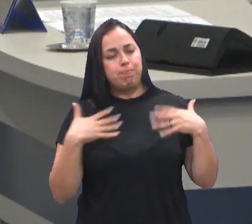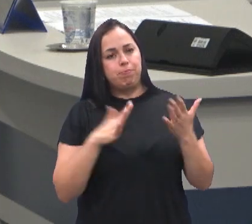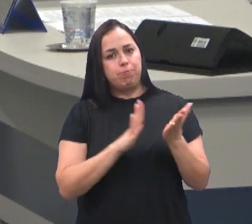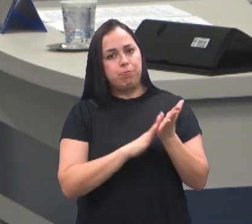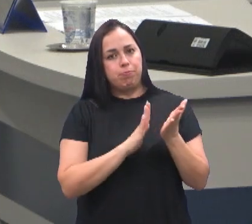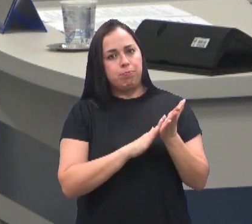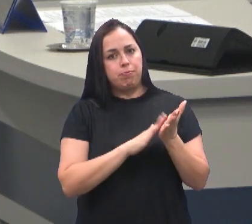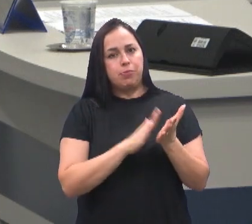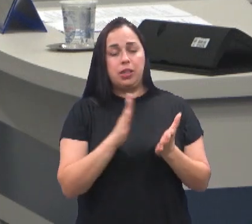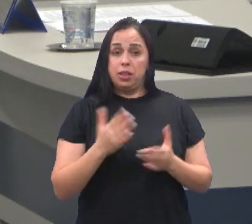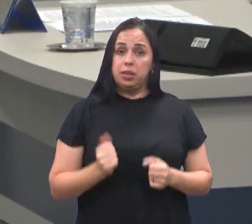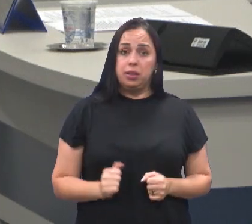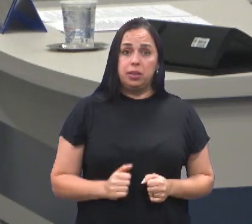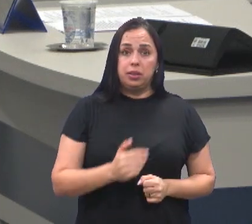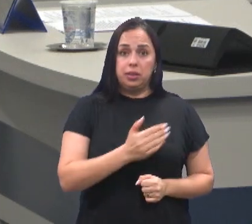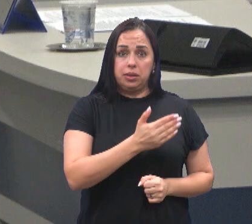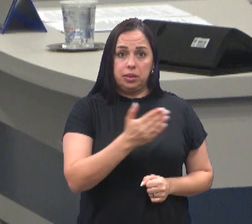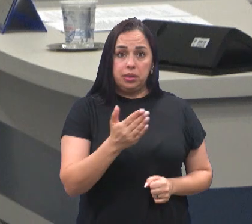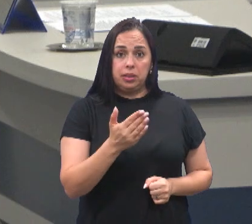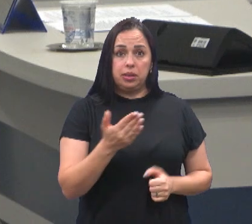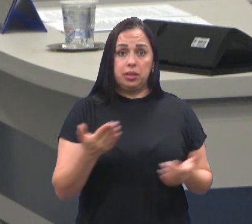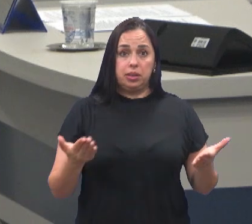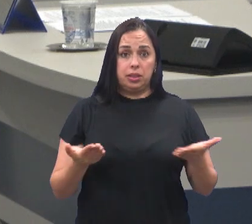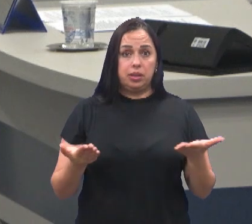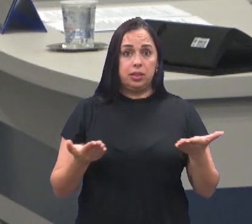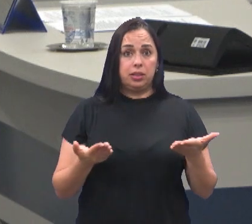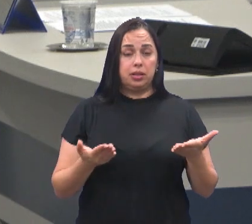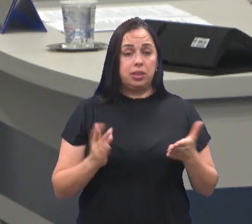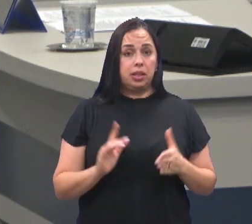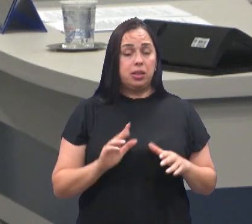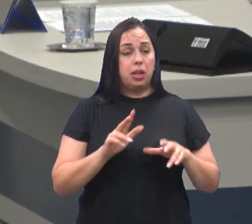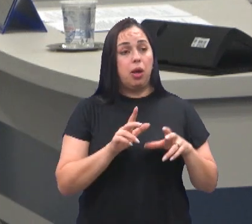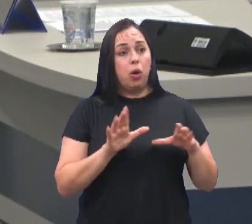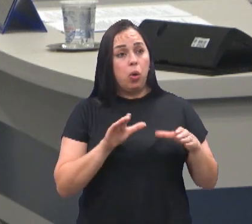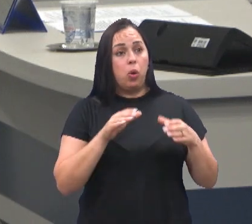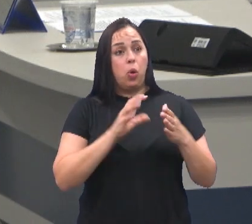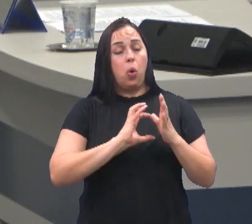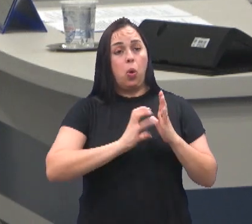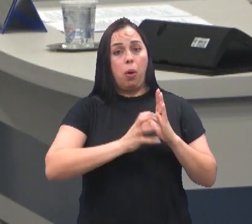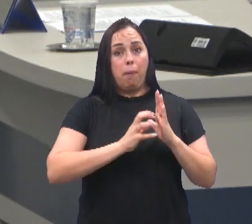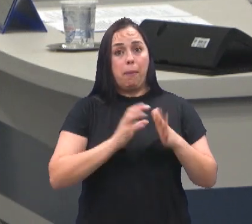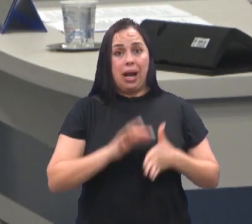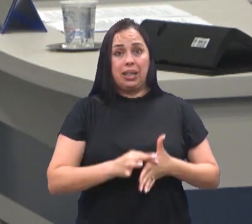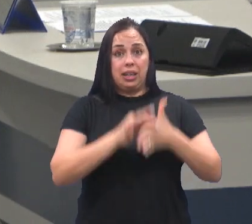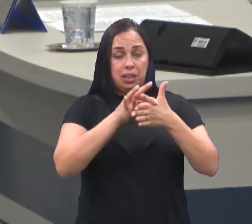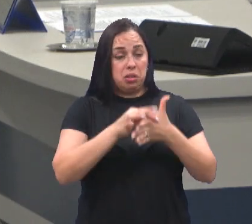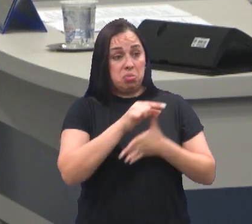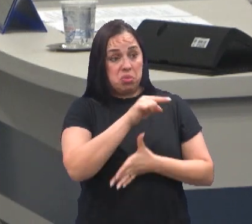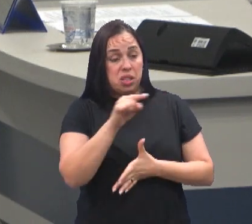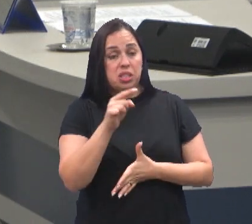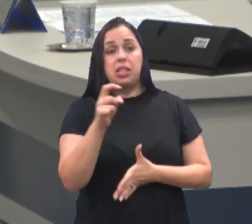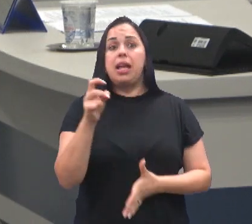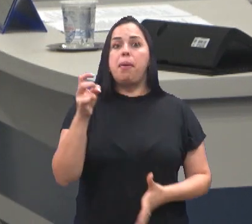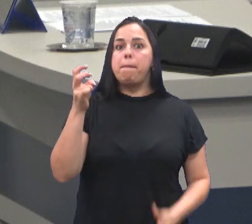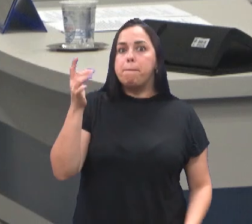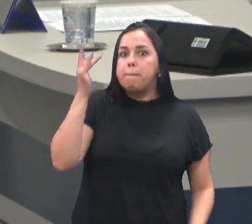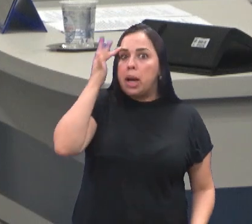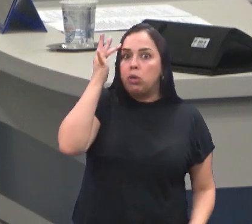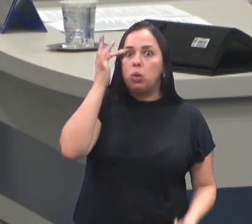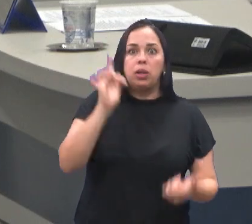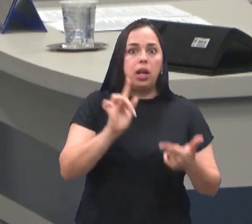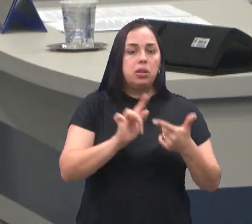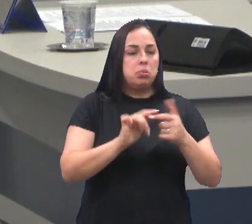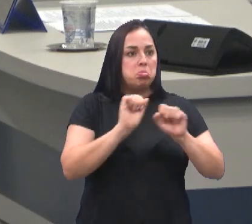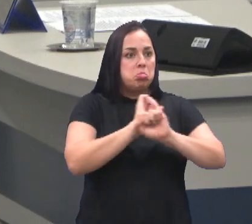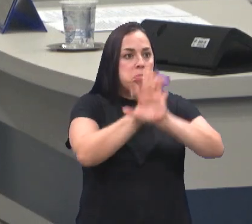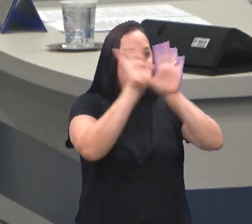a honra de, nessa legislatura, liderar uma bancada com essa maturidade política, com essa lucidez, de